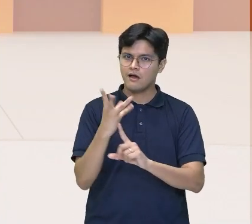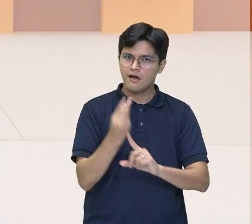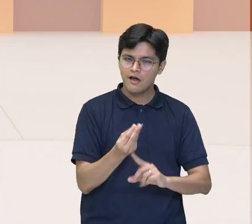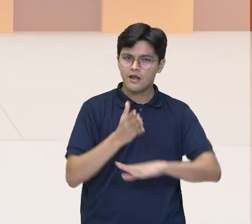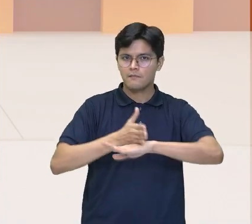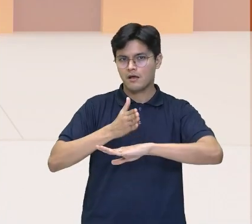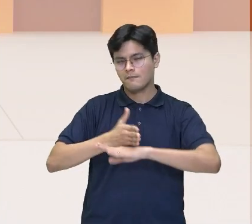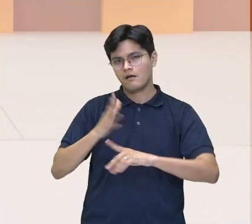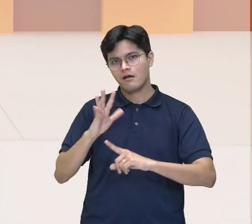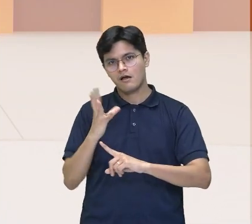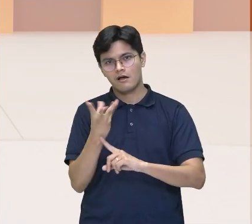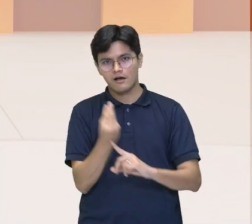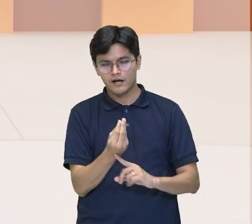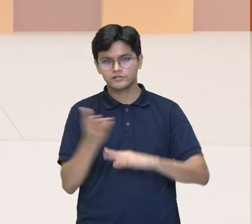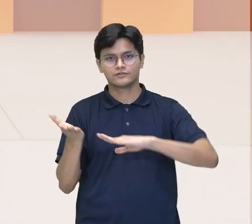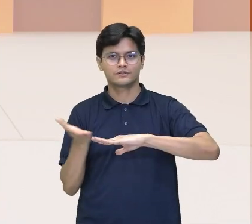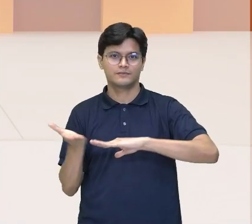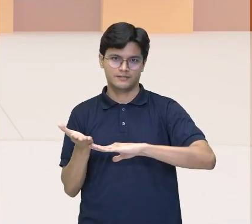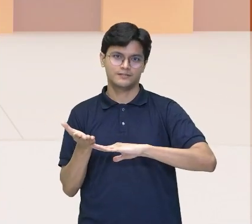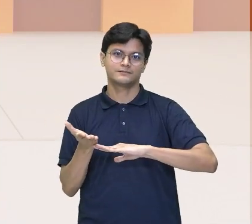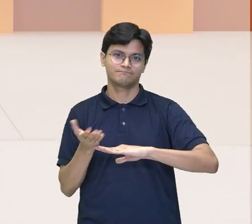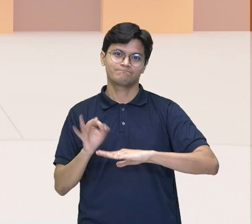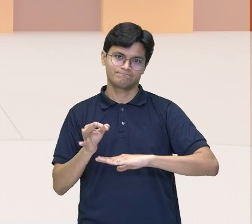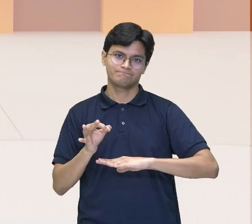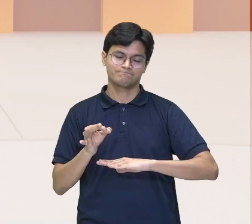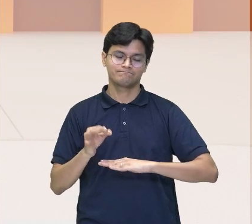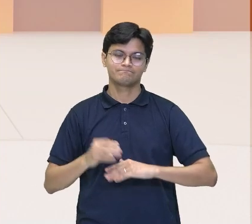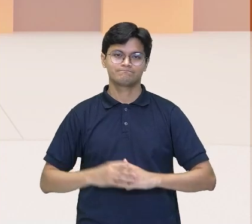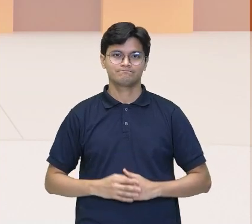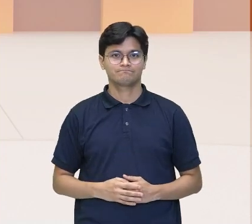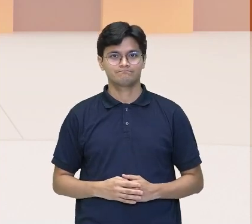arte contemporânea, não é verdade?